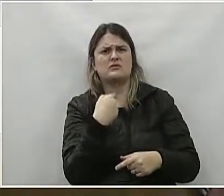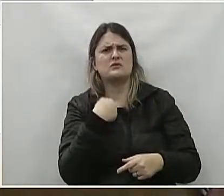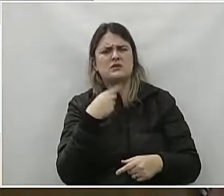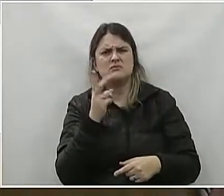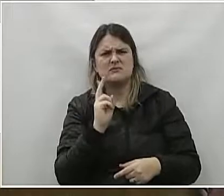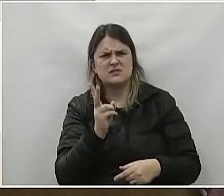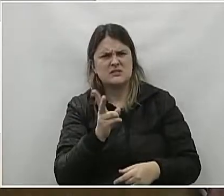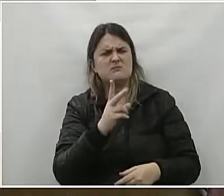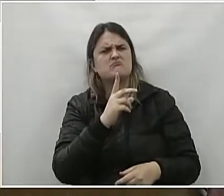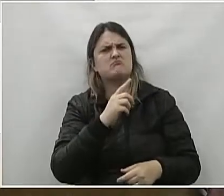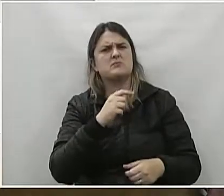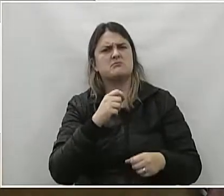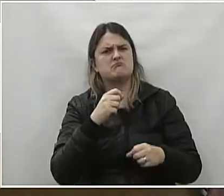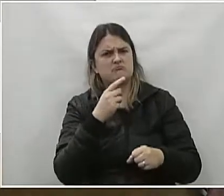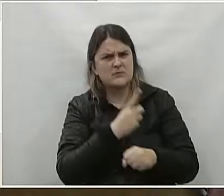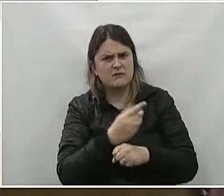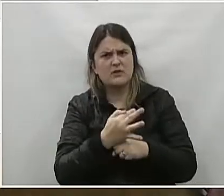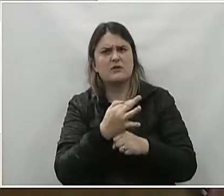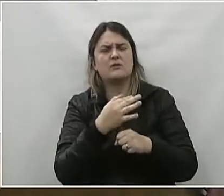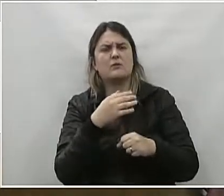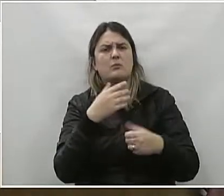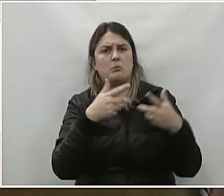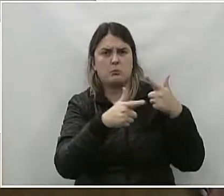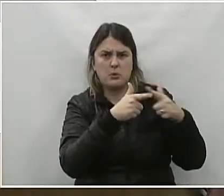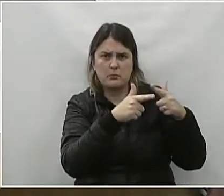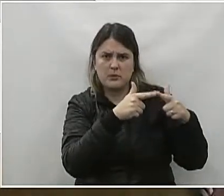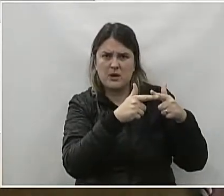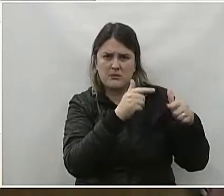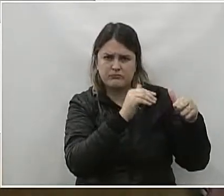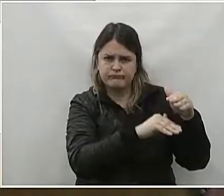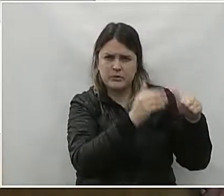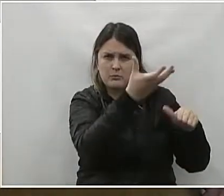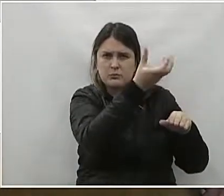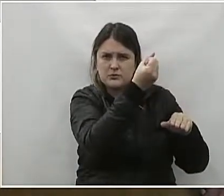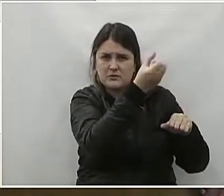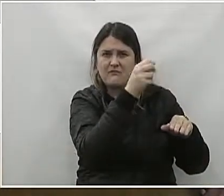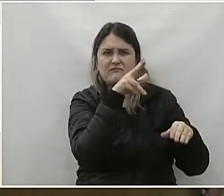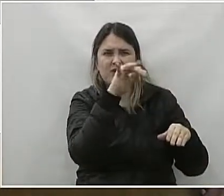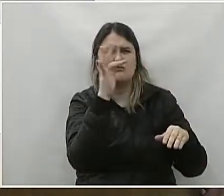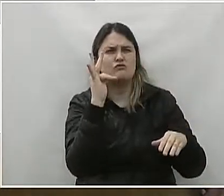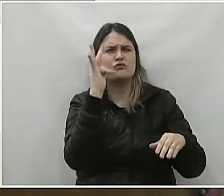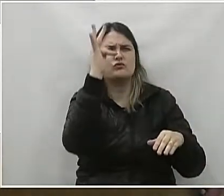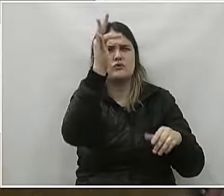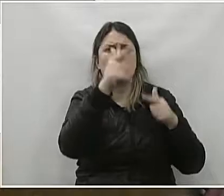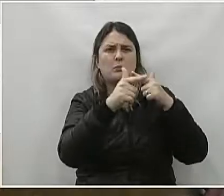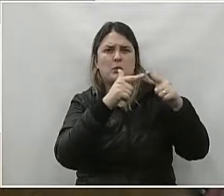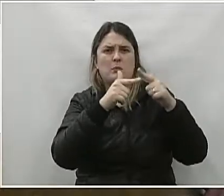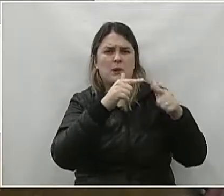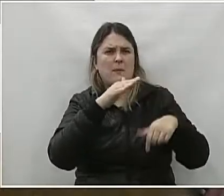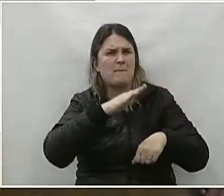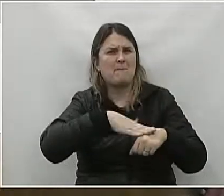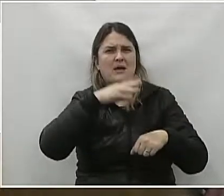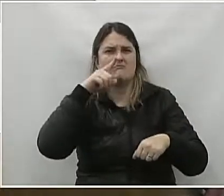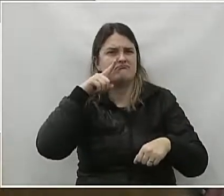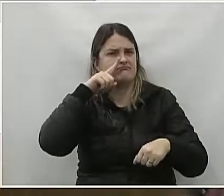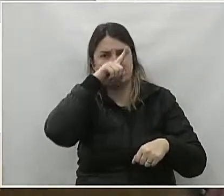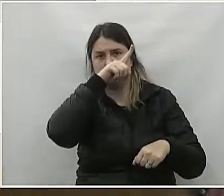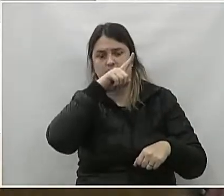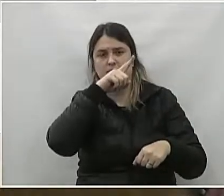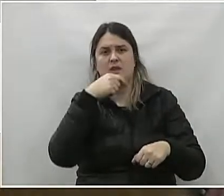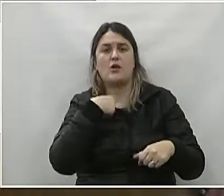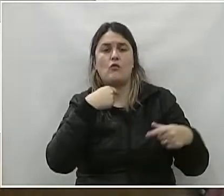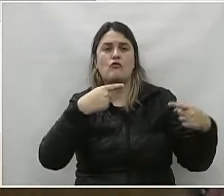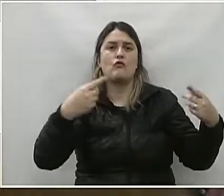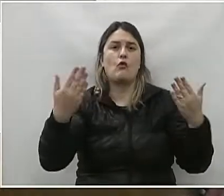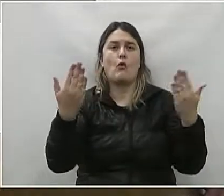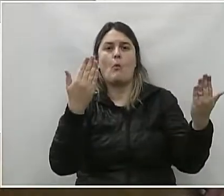tese de que esse problema do fundão vai acarretar problemas gravíssimos no nosso município. Eu vou fazer uma comparação